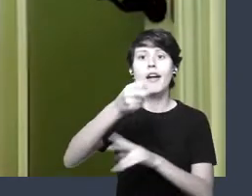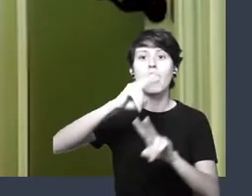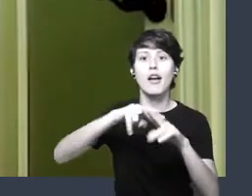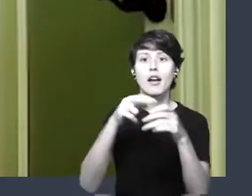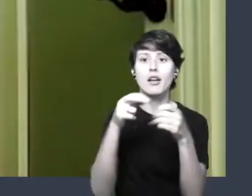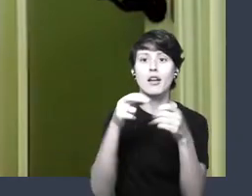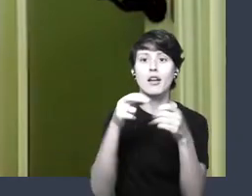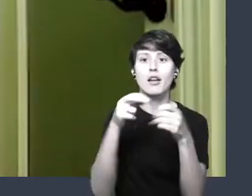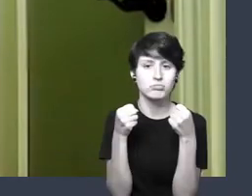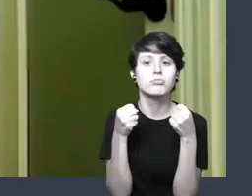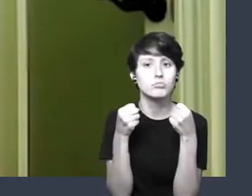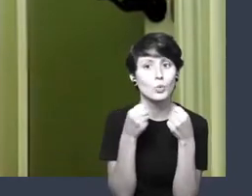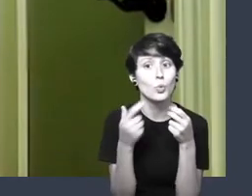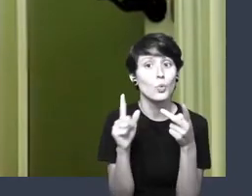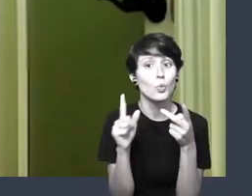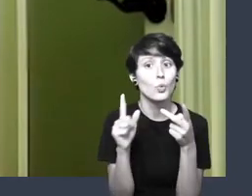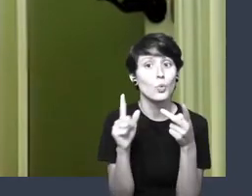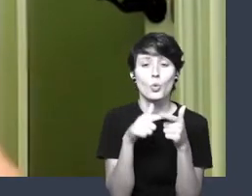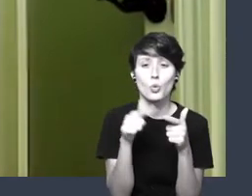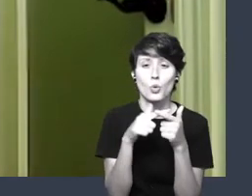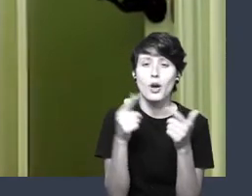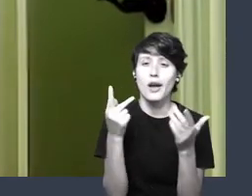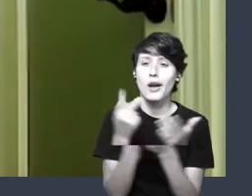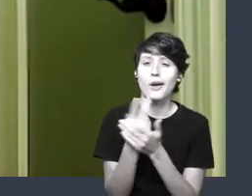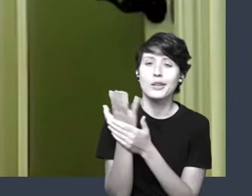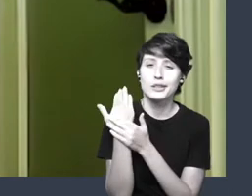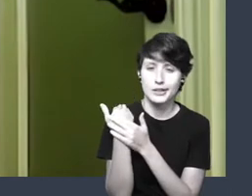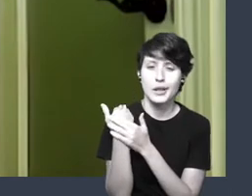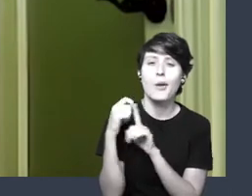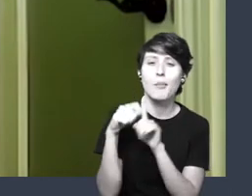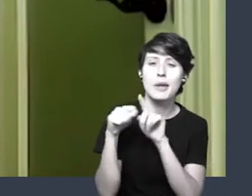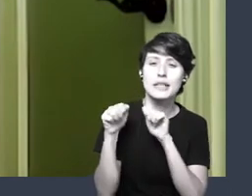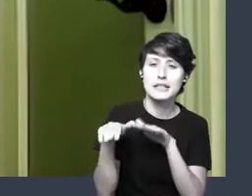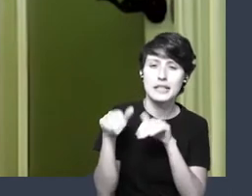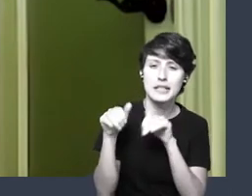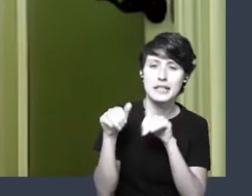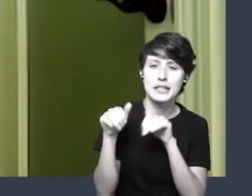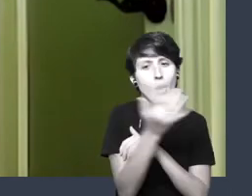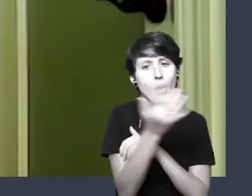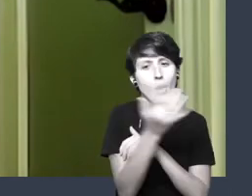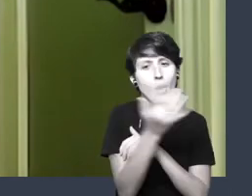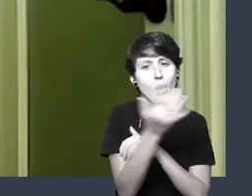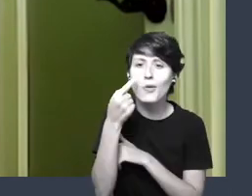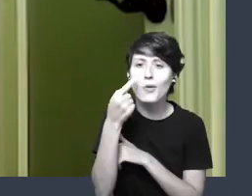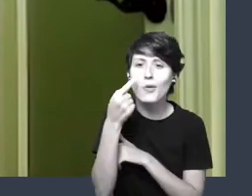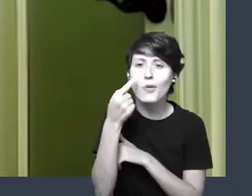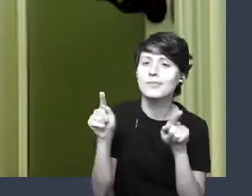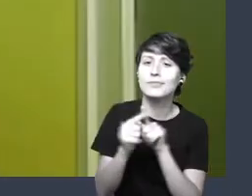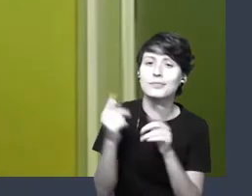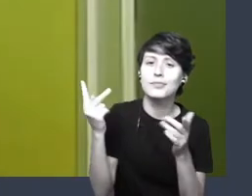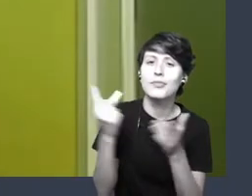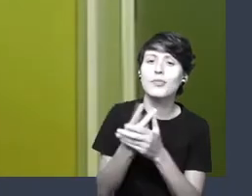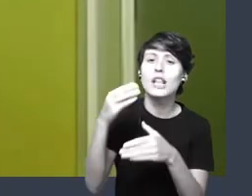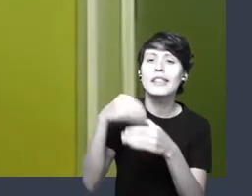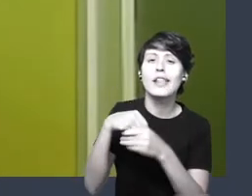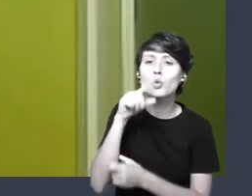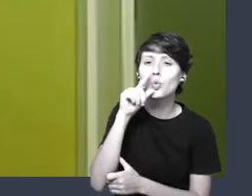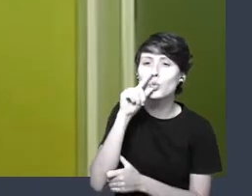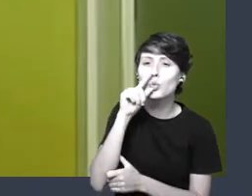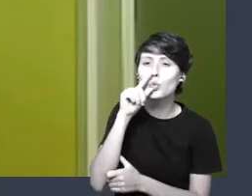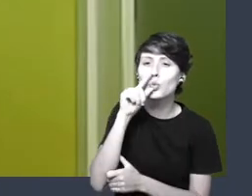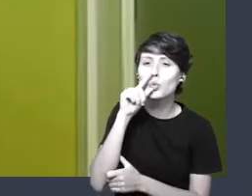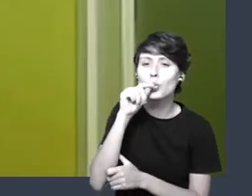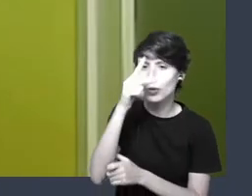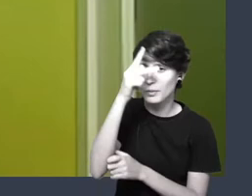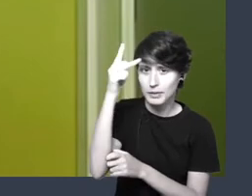outro problema que aconteceu em setembro e que provavelmente muitos de vocês viram foi o que aconteceu no Twitter. Um usuário, ele